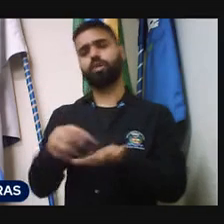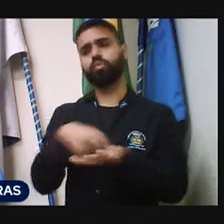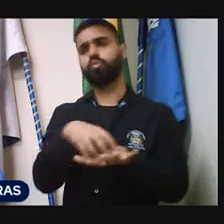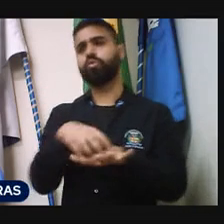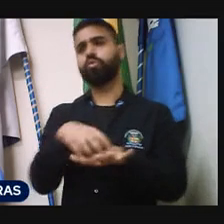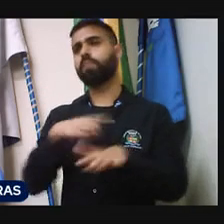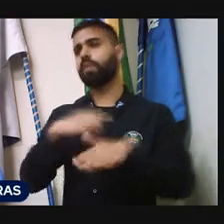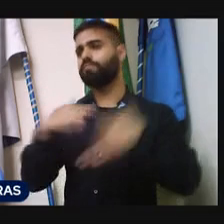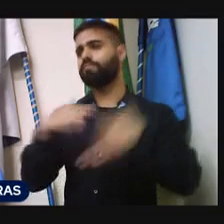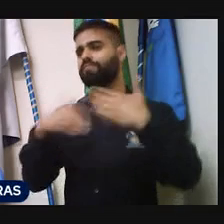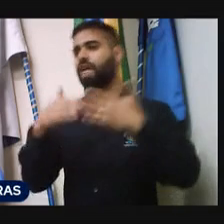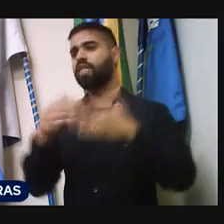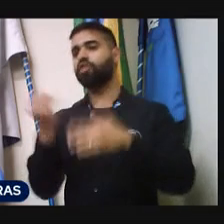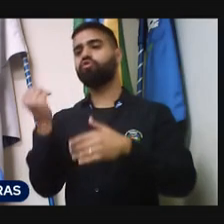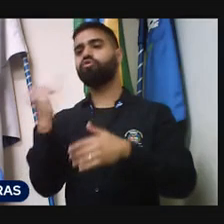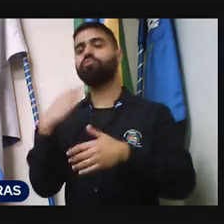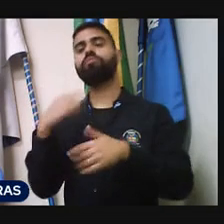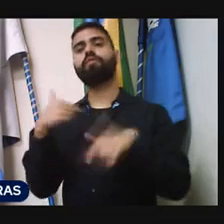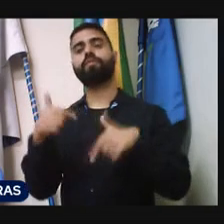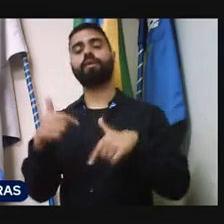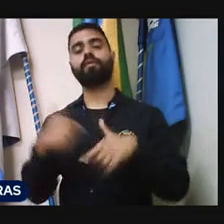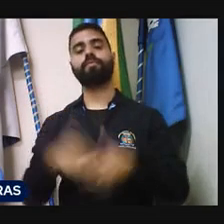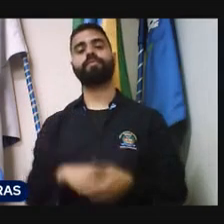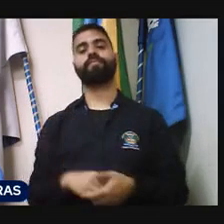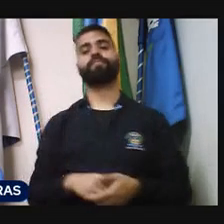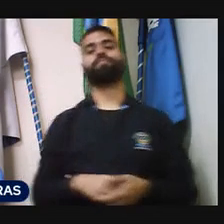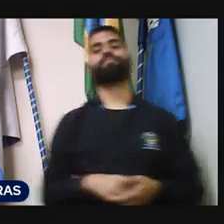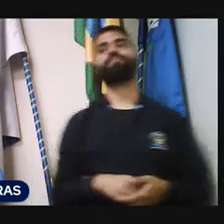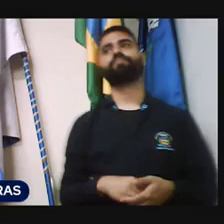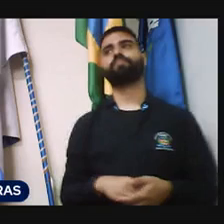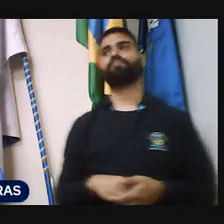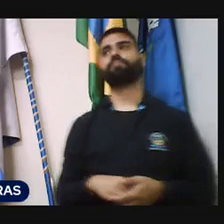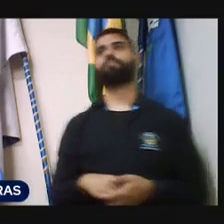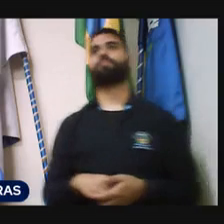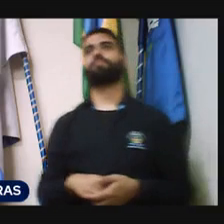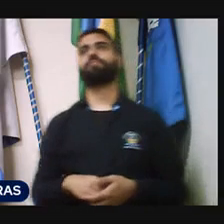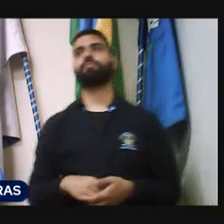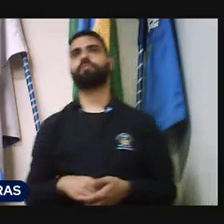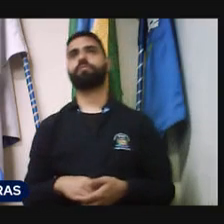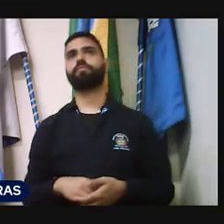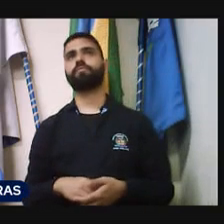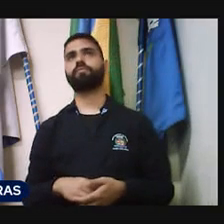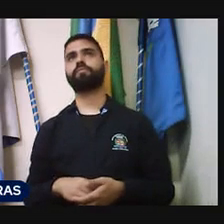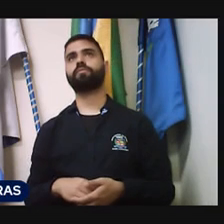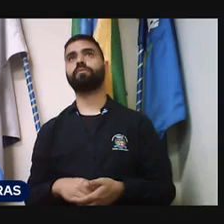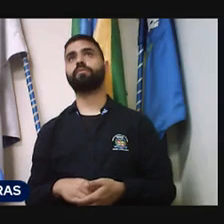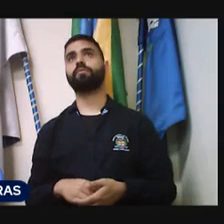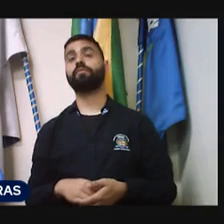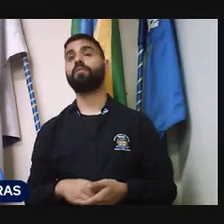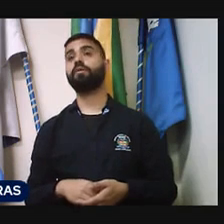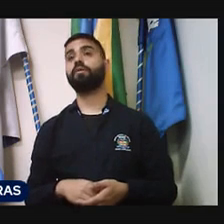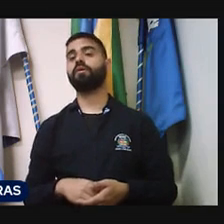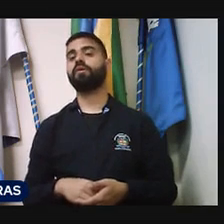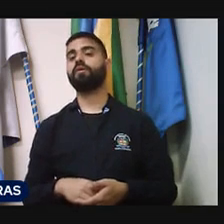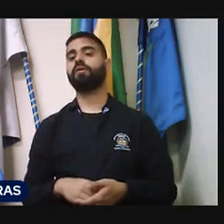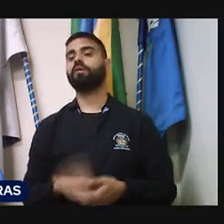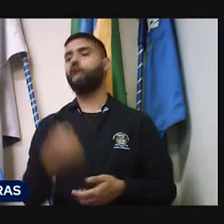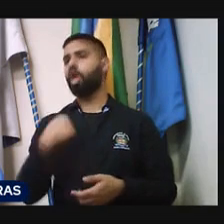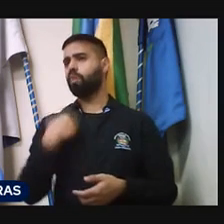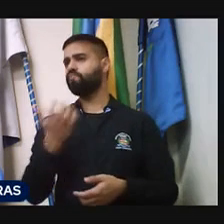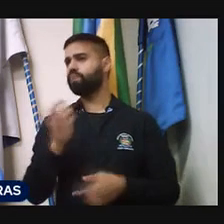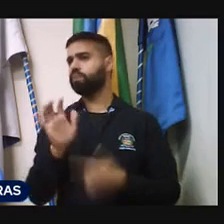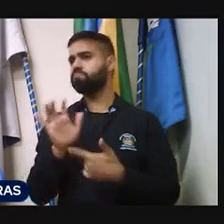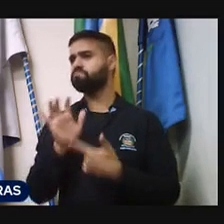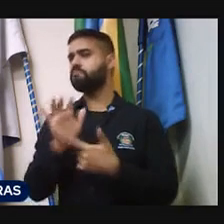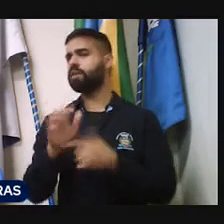Turismo para geração de emprego e renda então eu iria aí destacar atuação do Conselho Municipal de